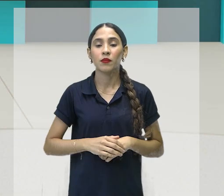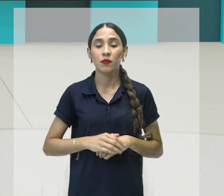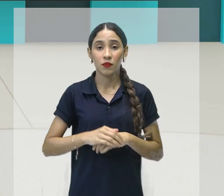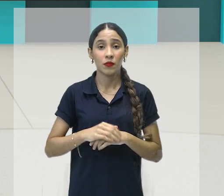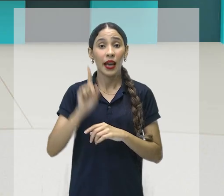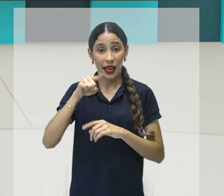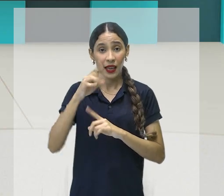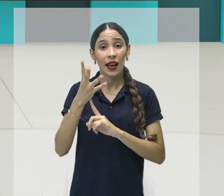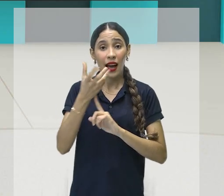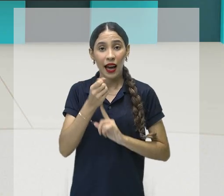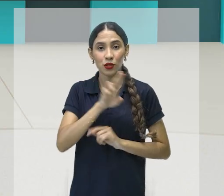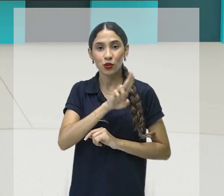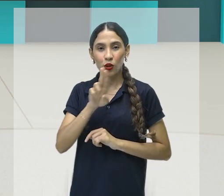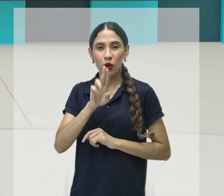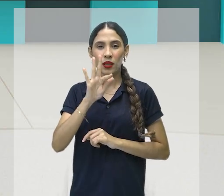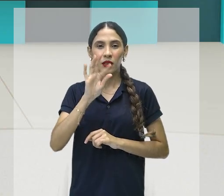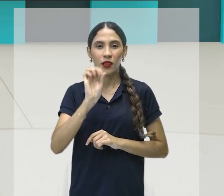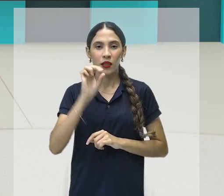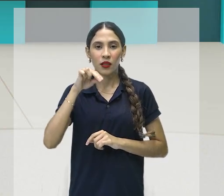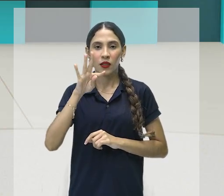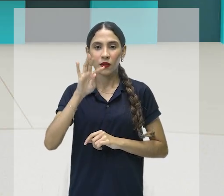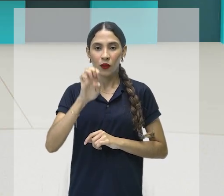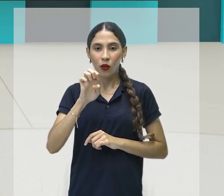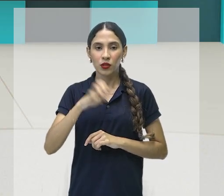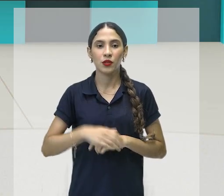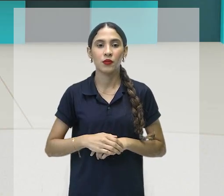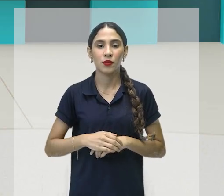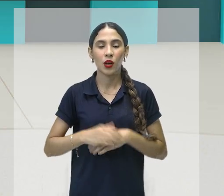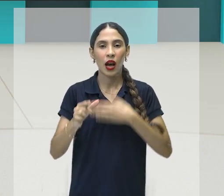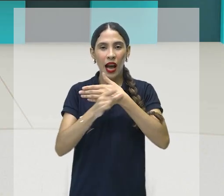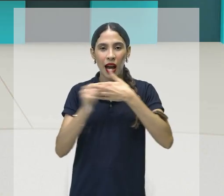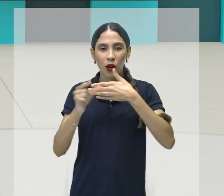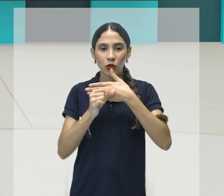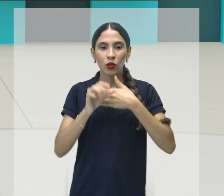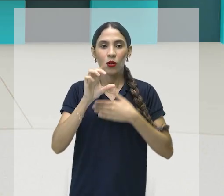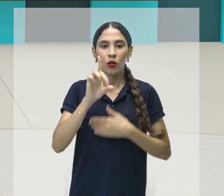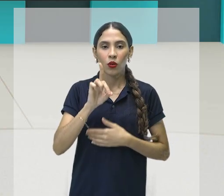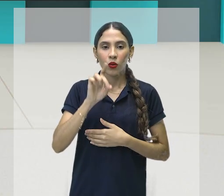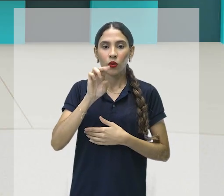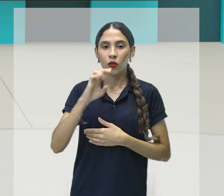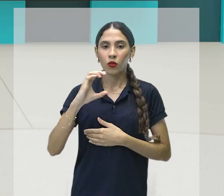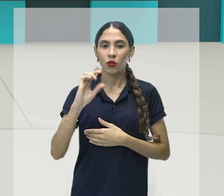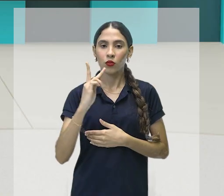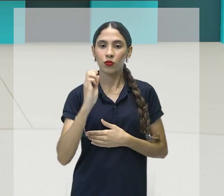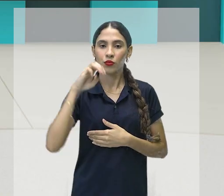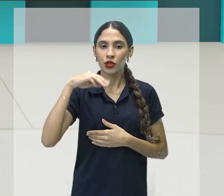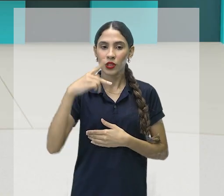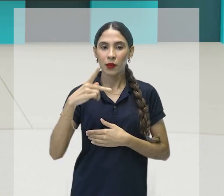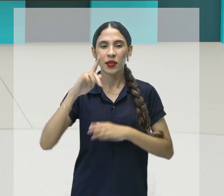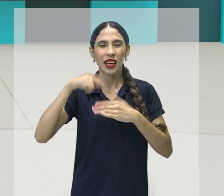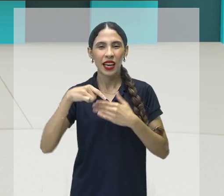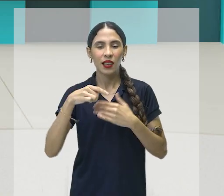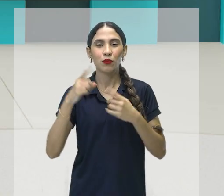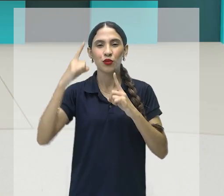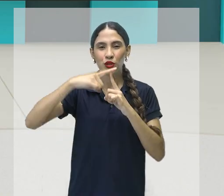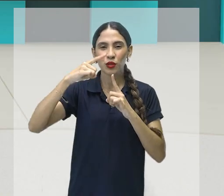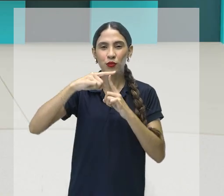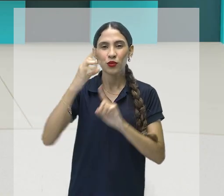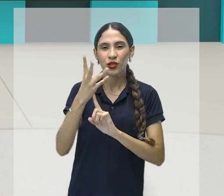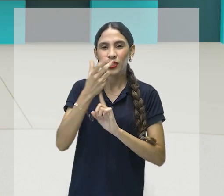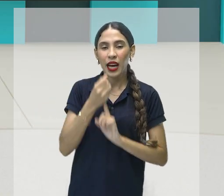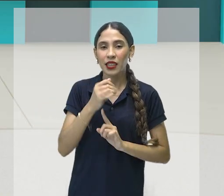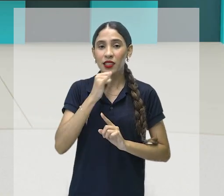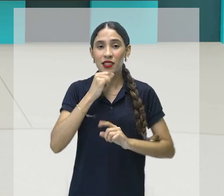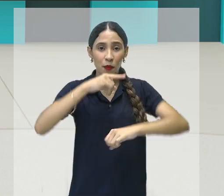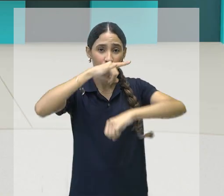uma obra chamada A Fonte de Duchamp. E ele nos traz um ready-made, uma arte conceitual em que